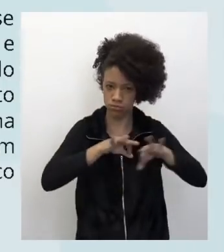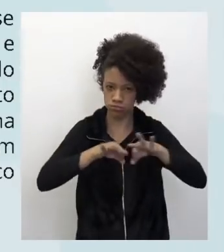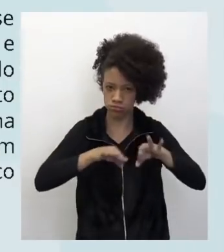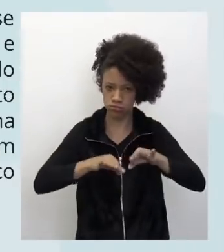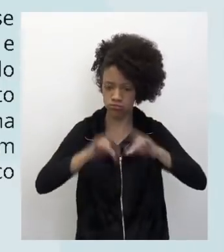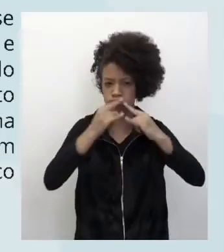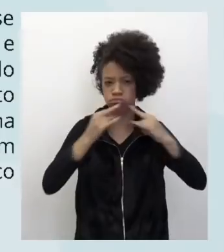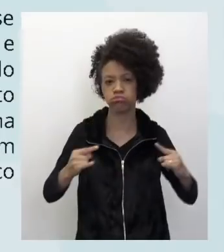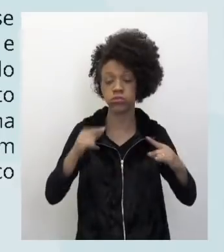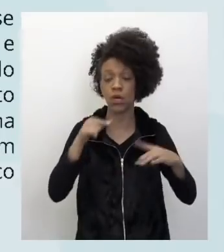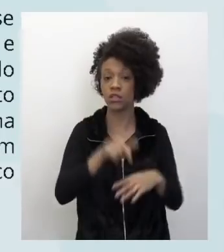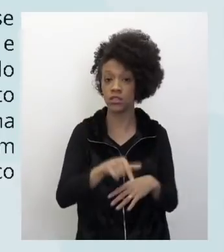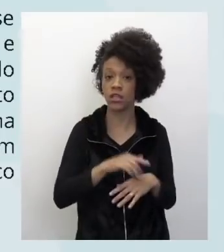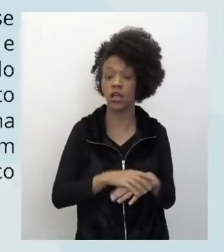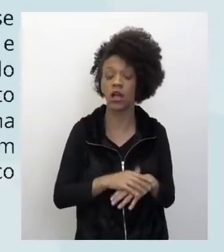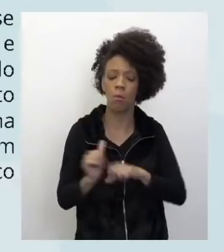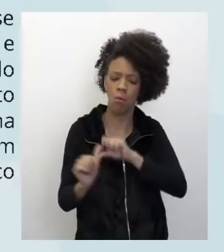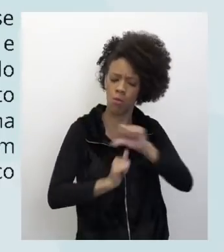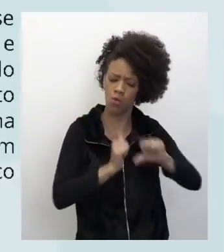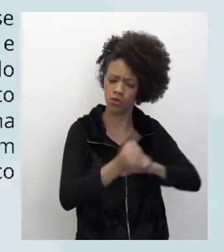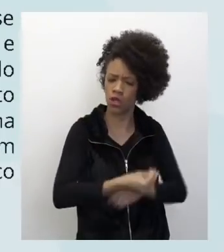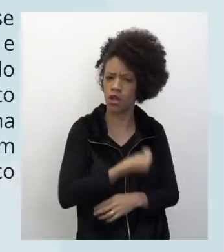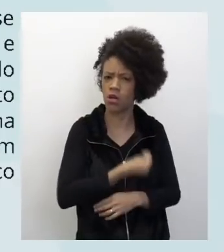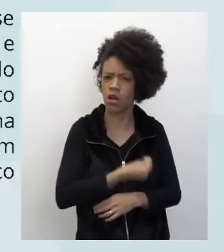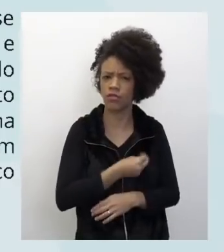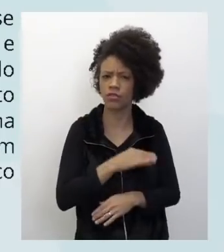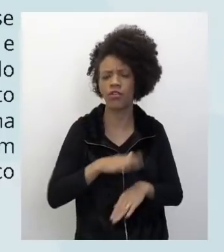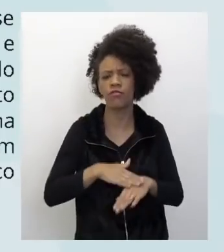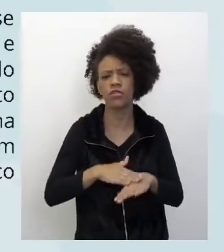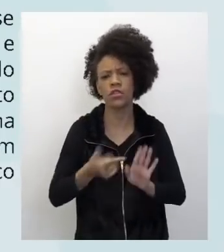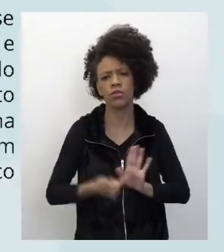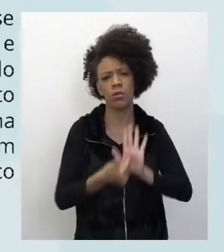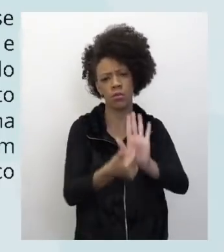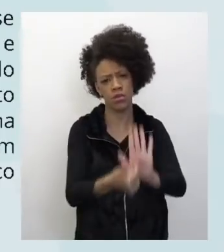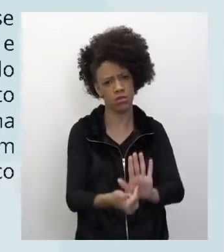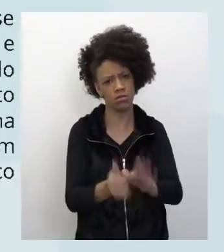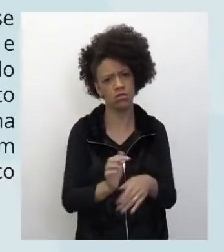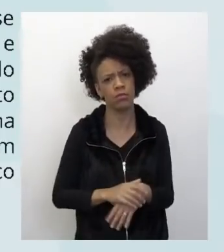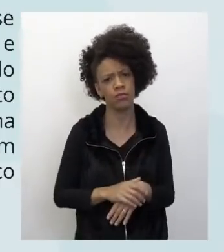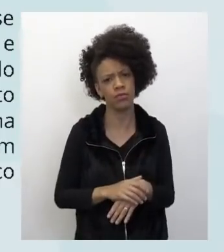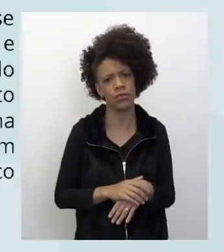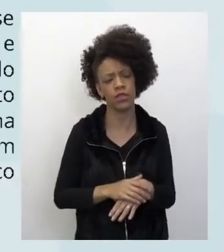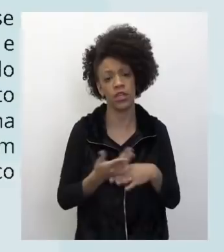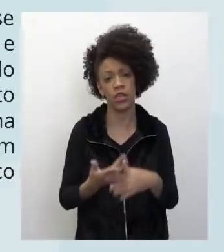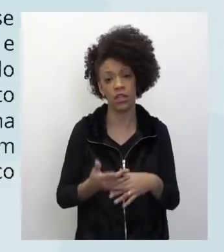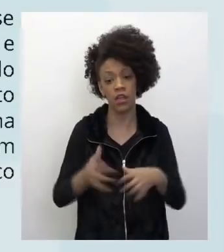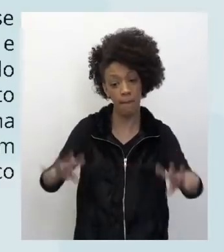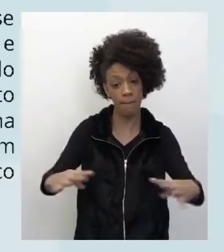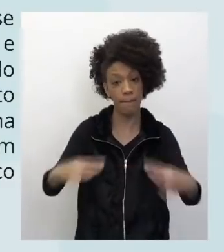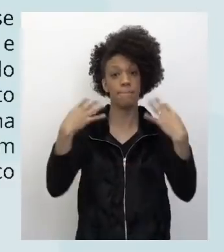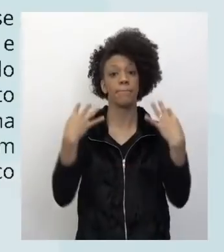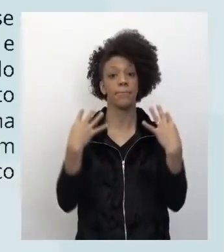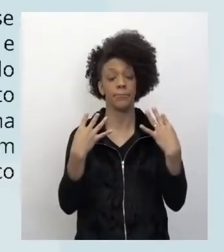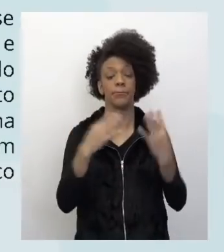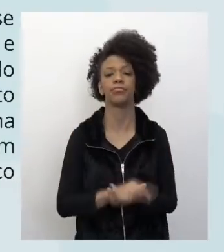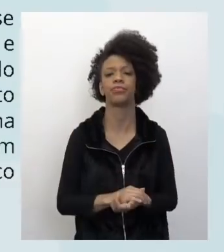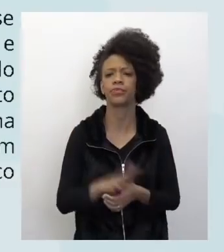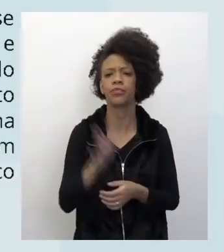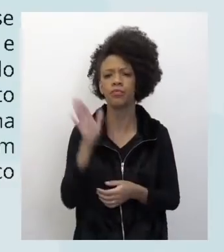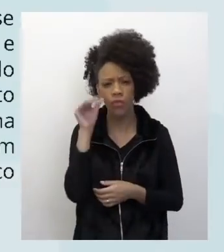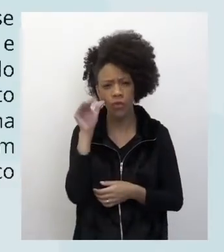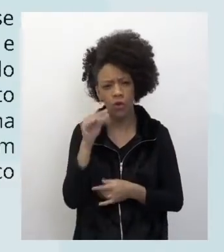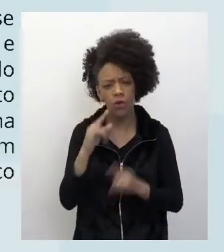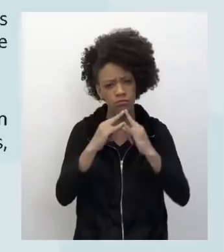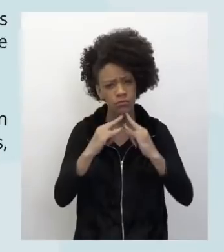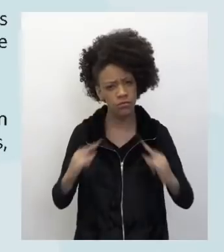Dessa forma, eles puderam mudar suas vidas, fazendo apresentações e levando o público até eles. Curiosidades sobre o